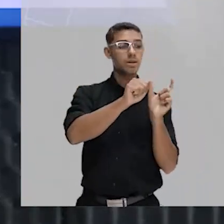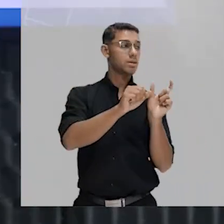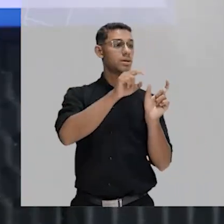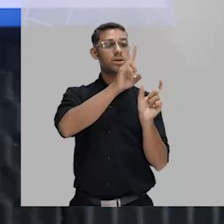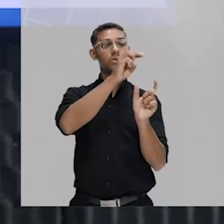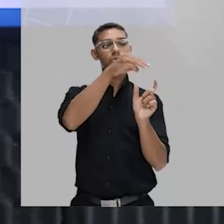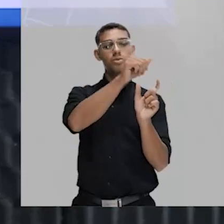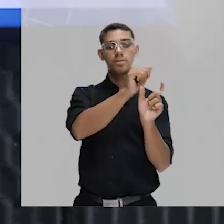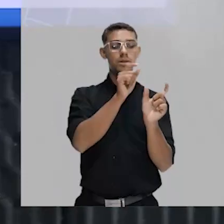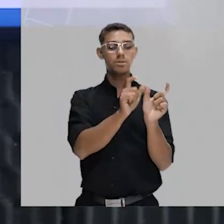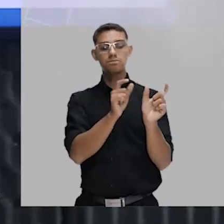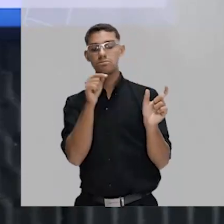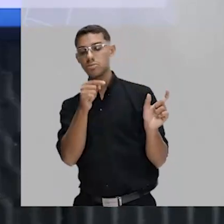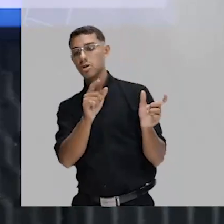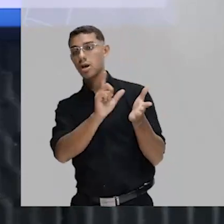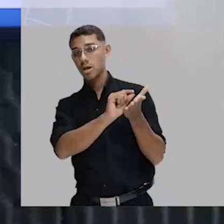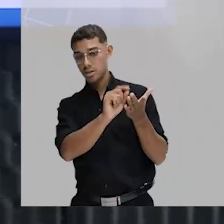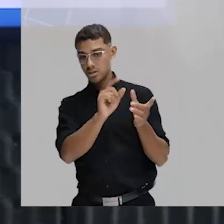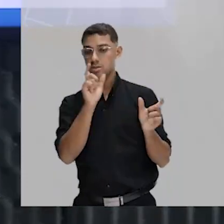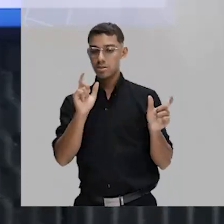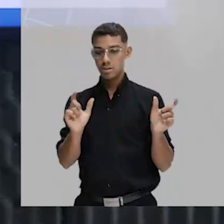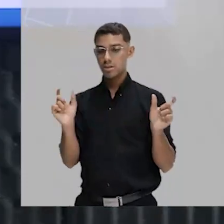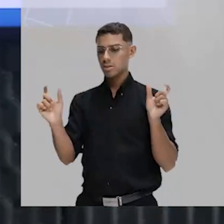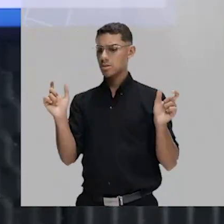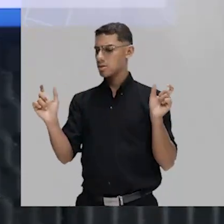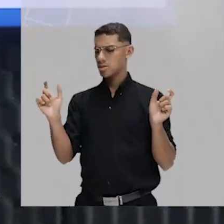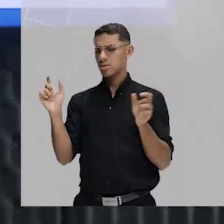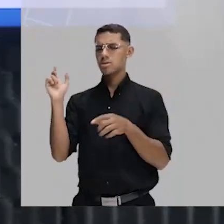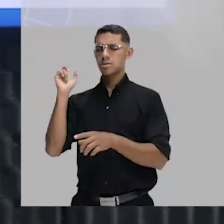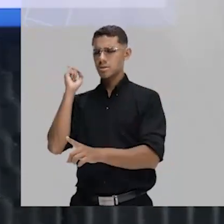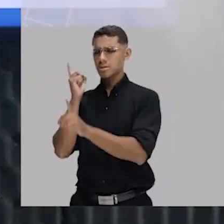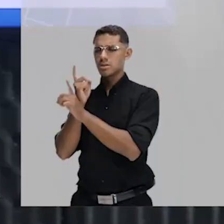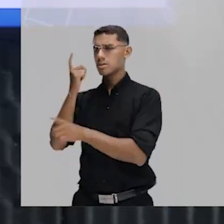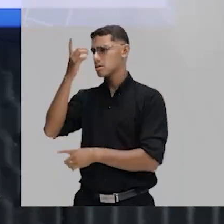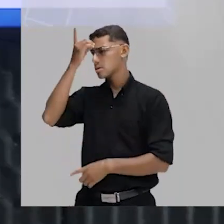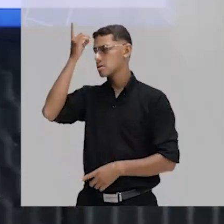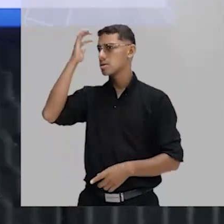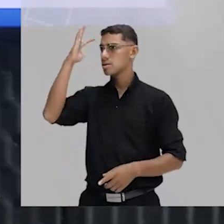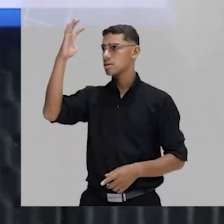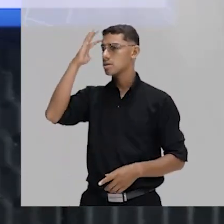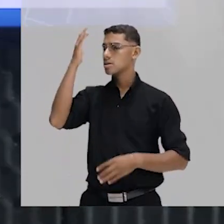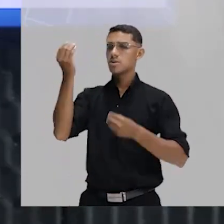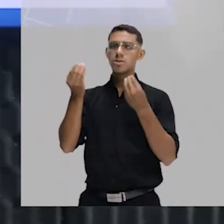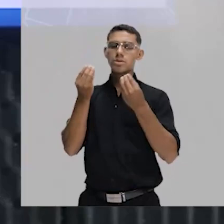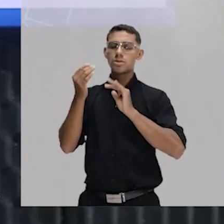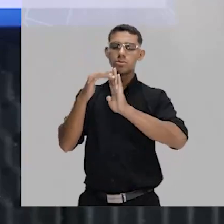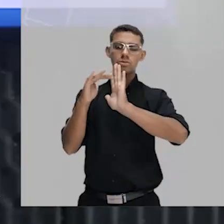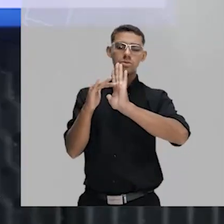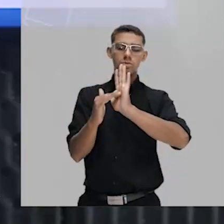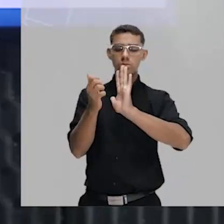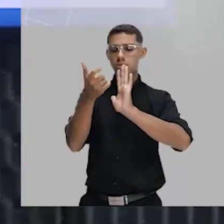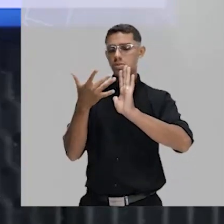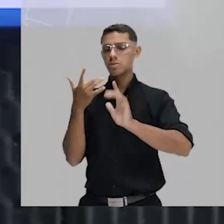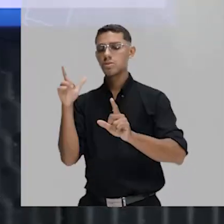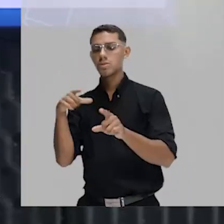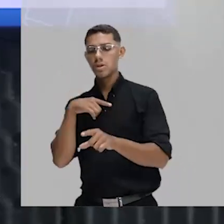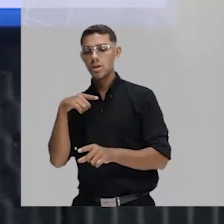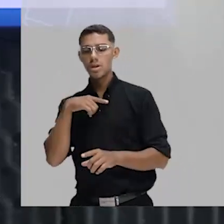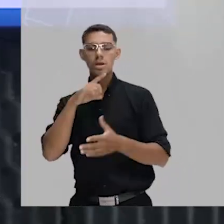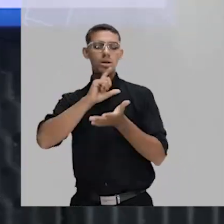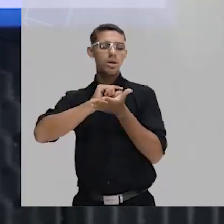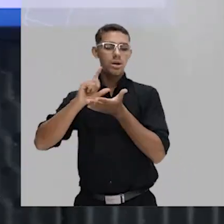impermeável. Então, a partir daí, vocês podem já ter ideia de como vai partir a classificação. Né, nós temos a classificação dos